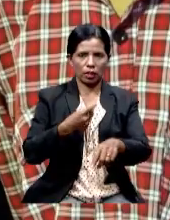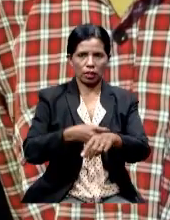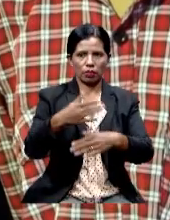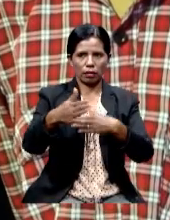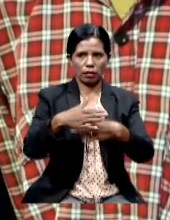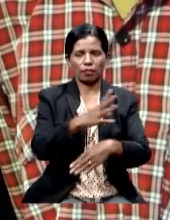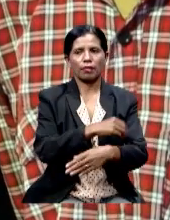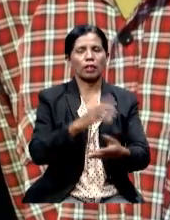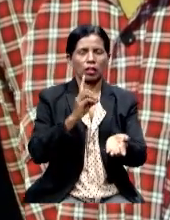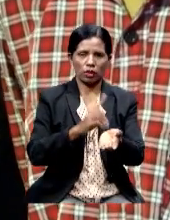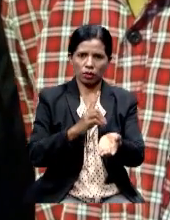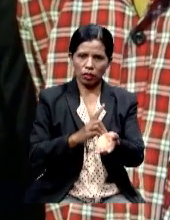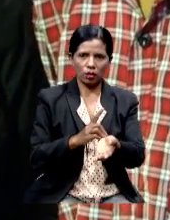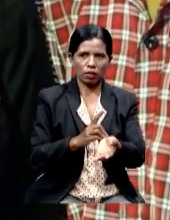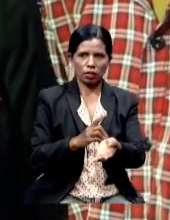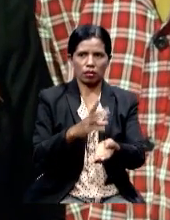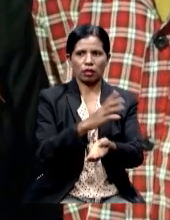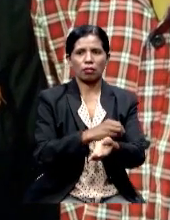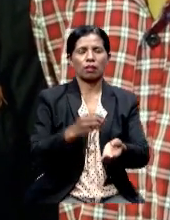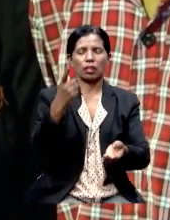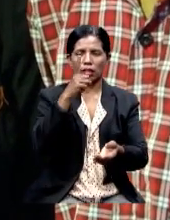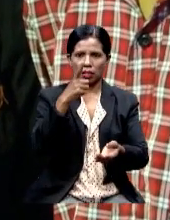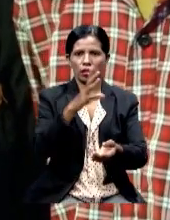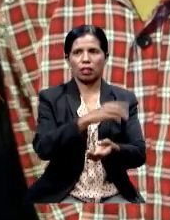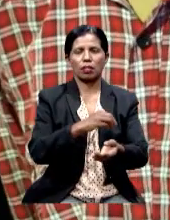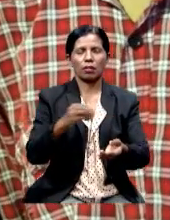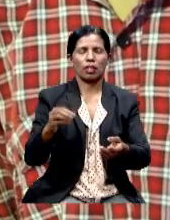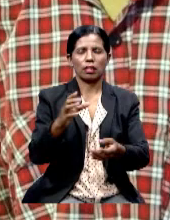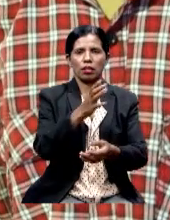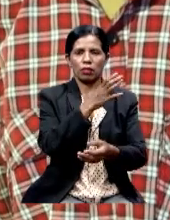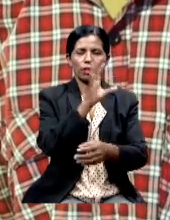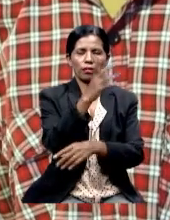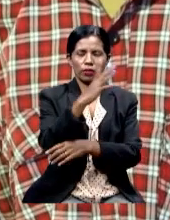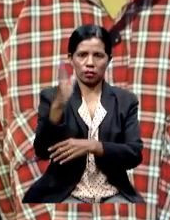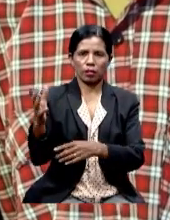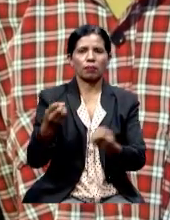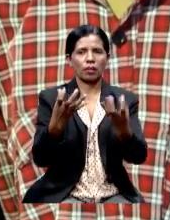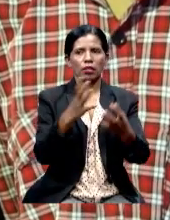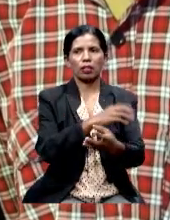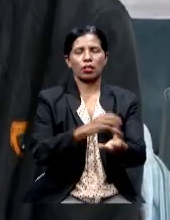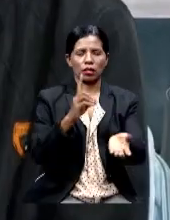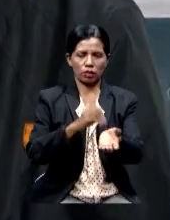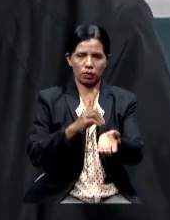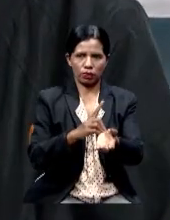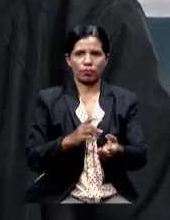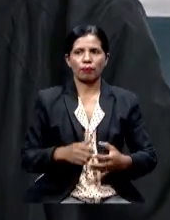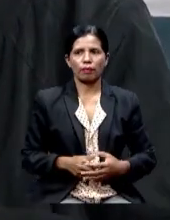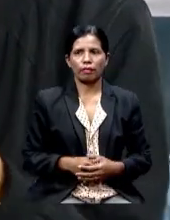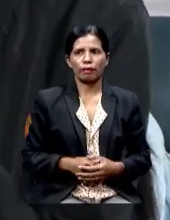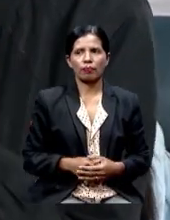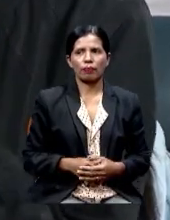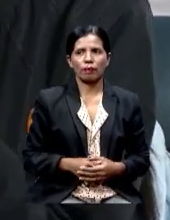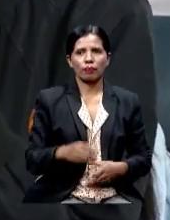medicina geral, balung ya ya area lingua, balung ya area floresta, mai be barak liu ya medicina geral.